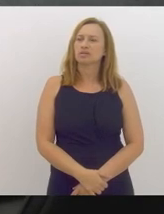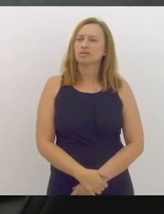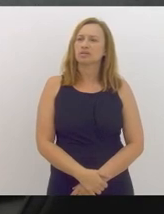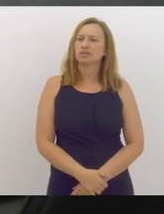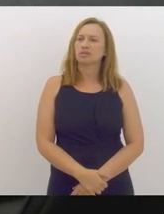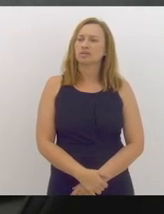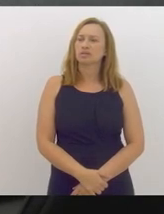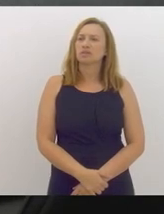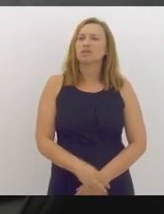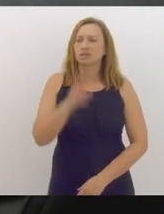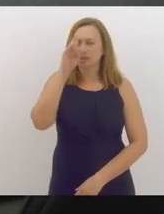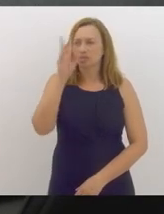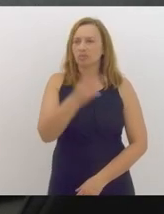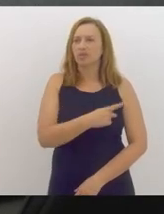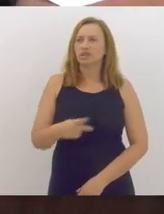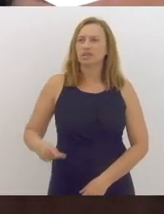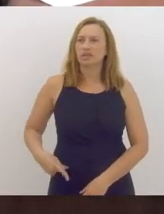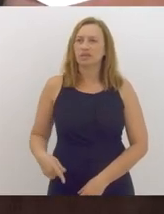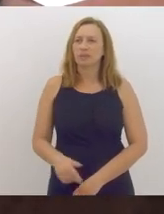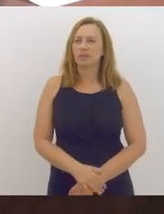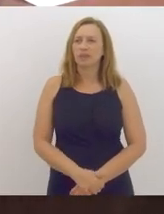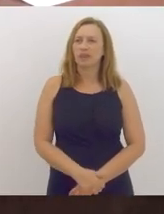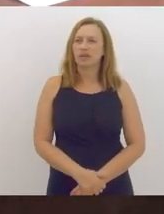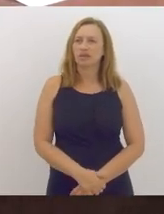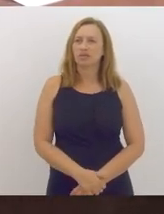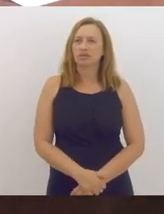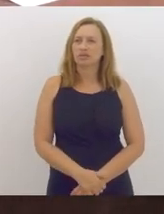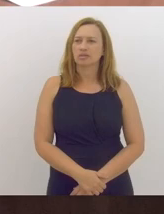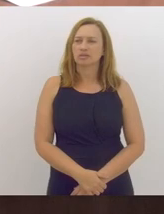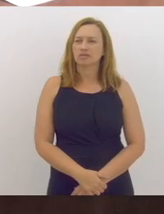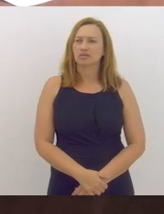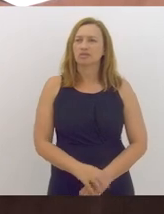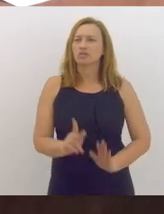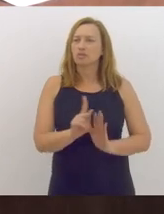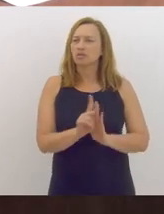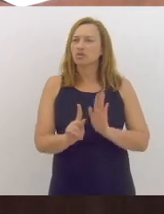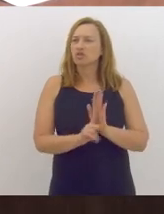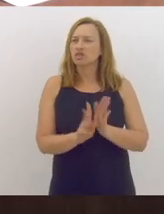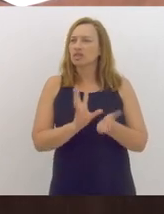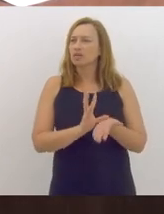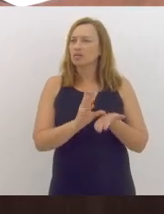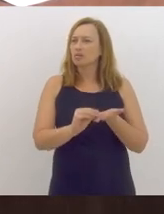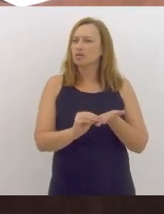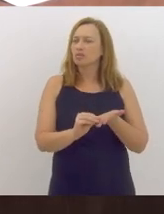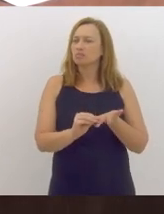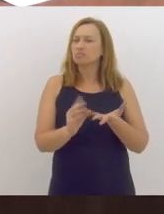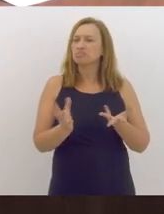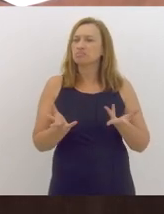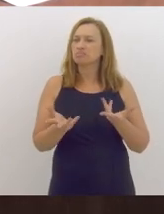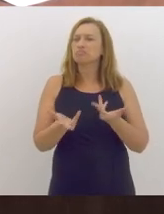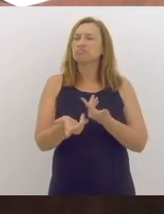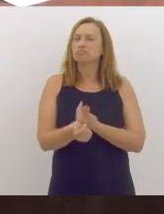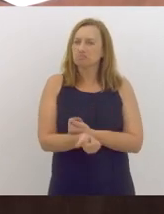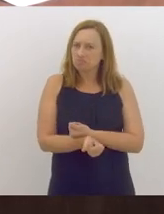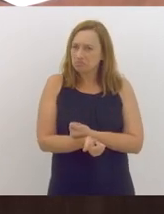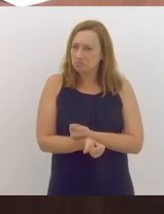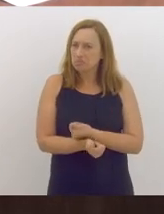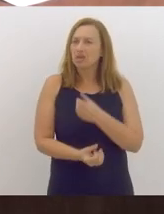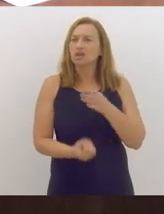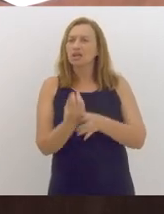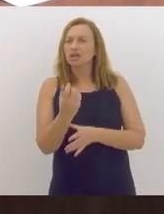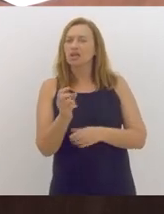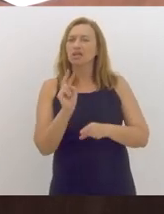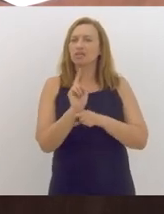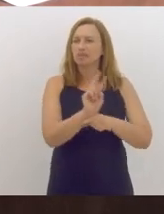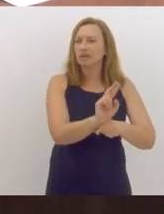Relatora. Senhor presidente, o projeto em pauta é meritório, que cria linha de